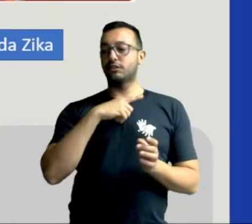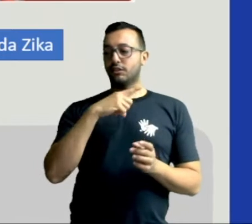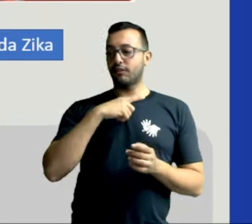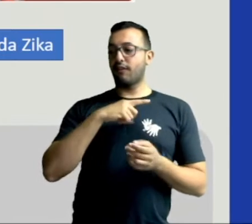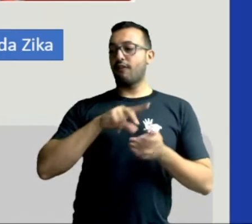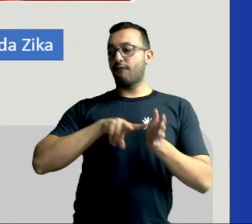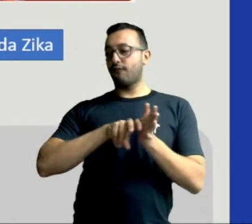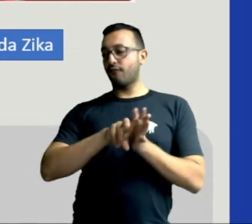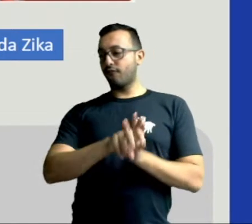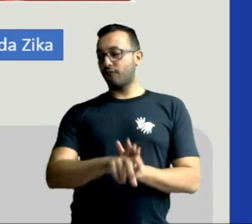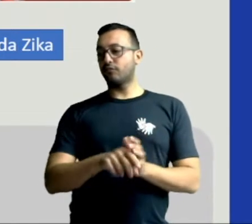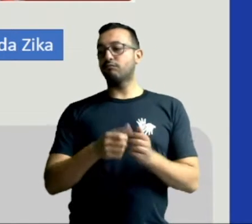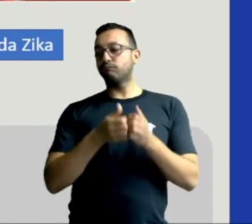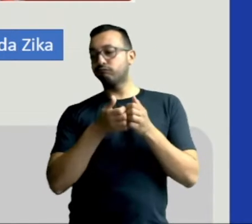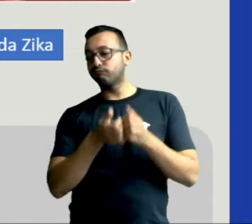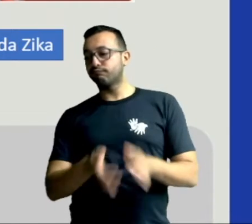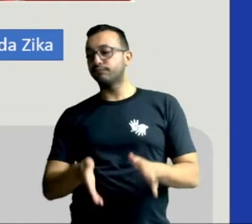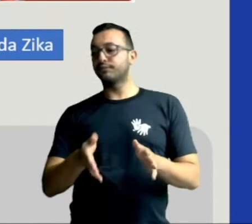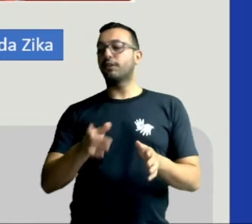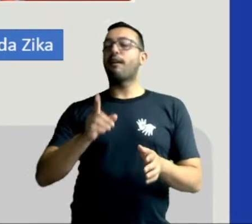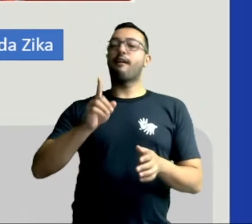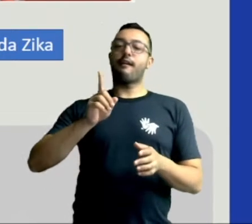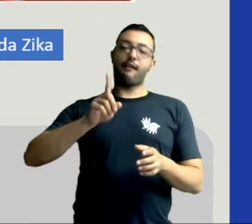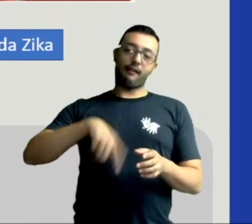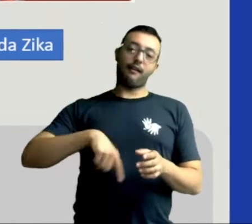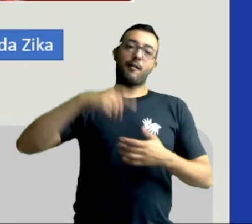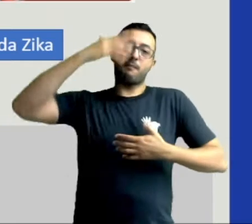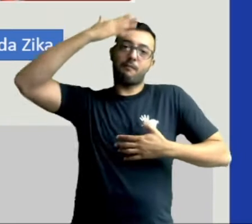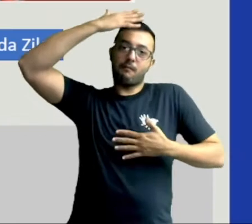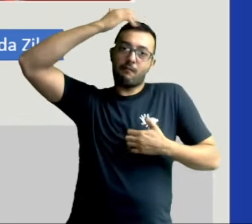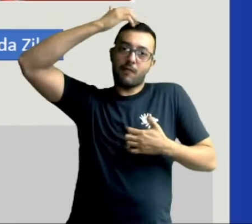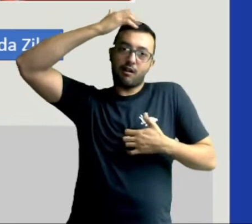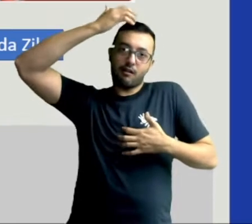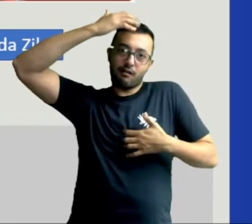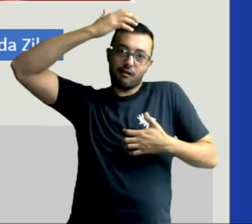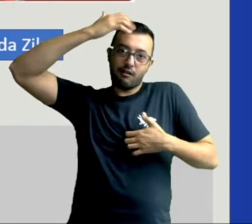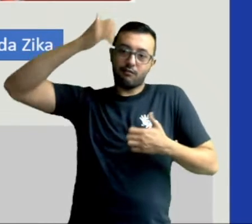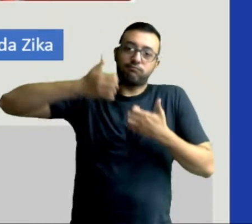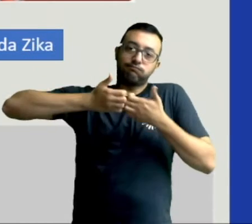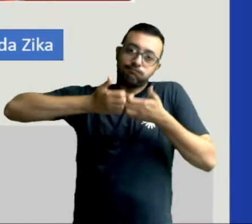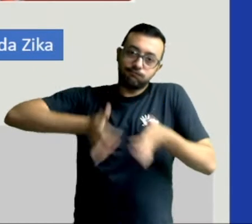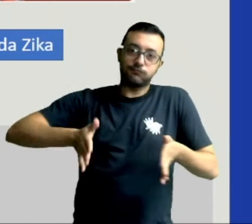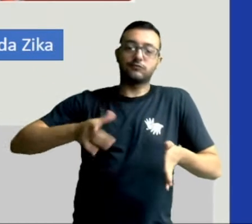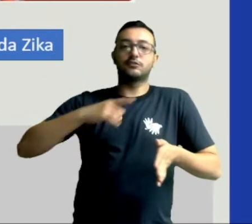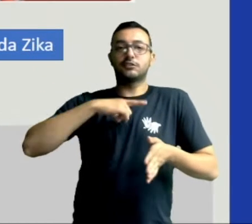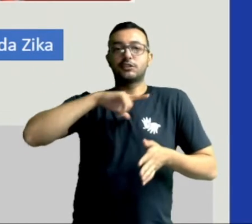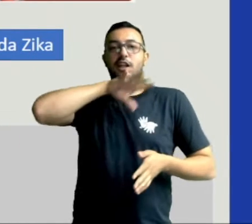têm origem nos primatas, nos macacos. São animais que